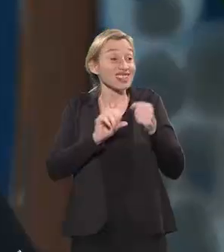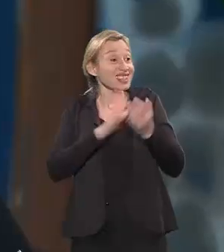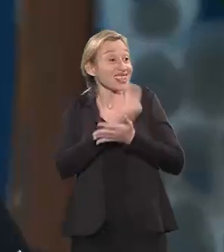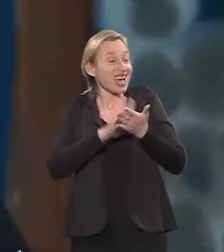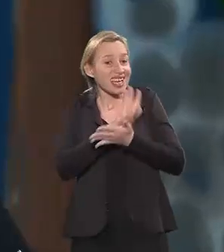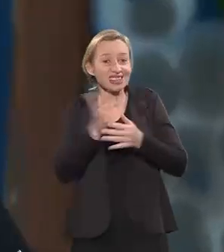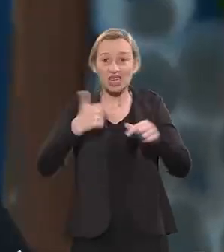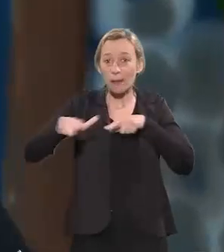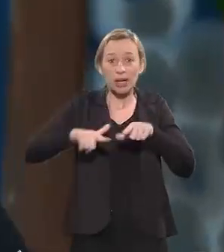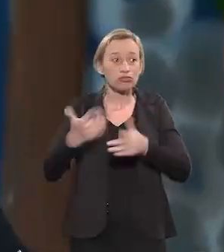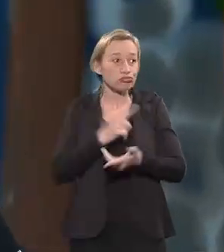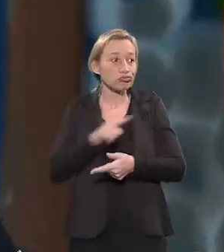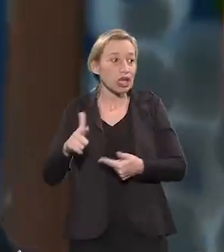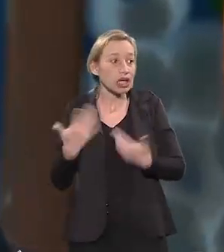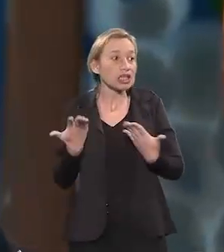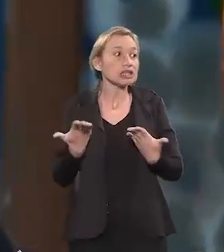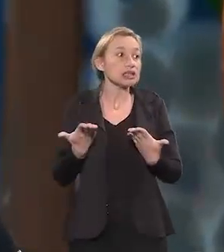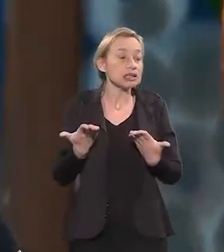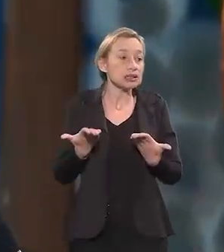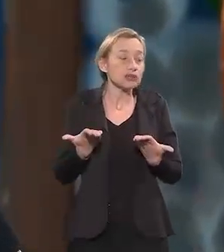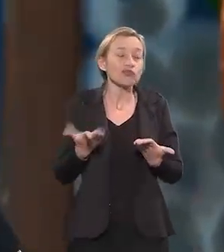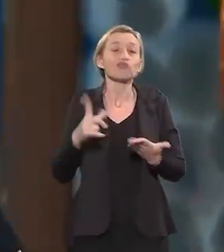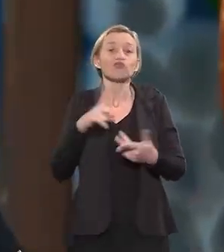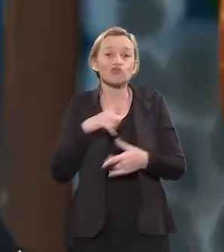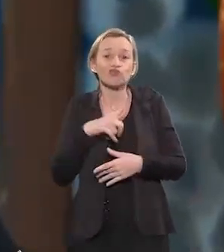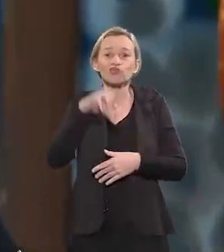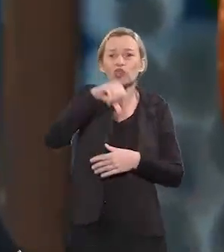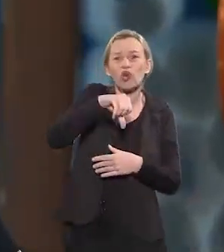vago, né, a maioria sem trabalho, né, e a gente tem